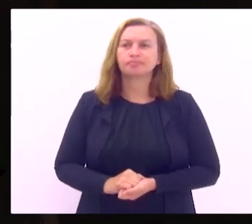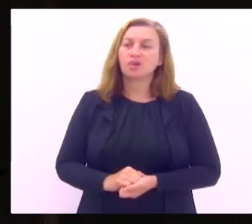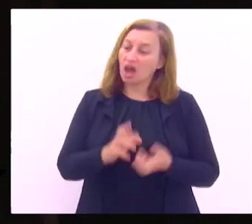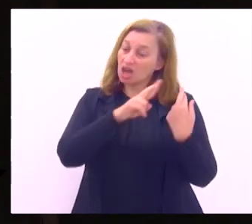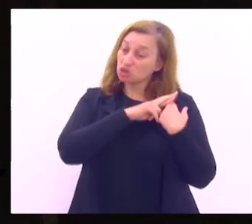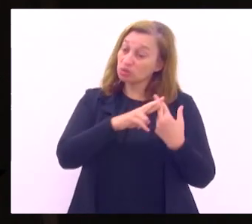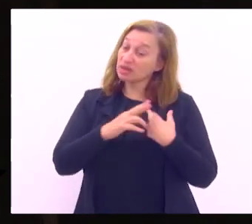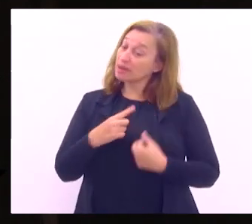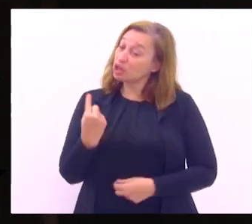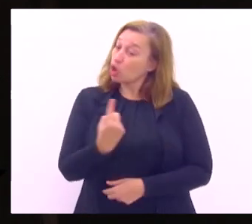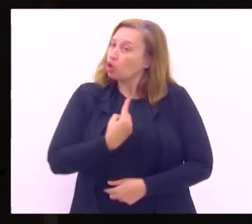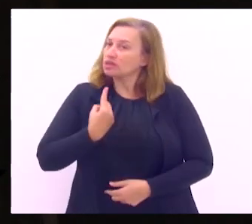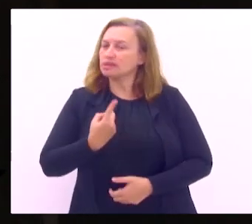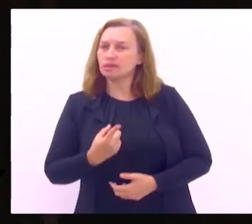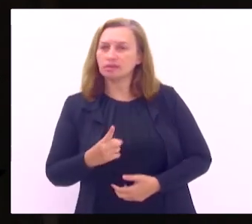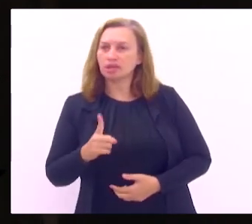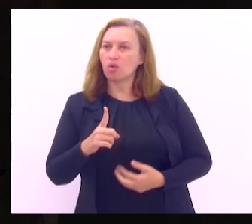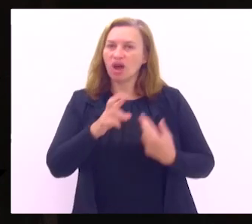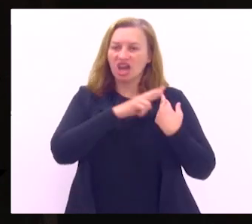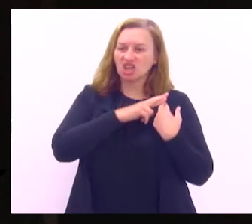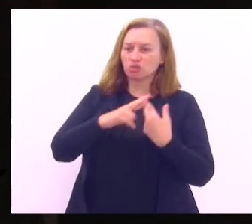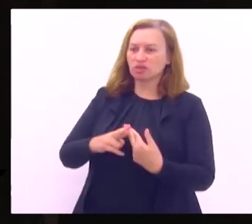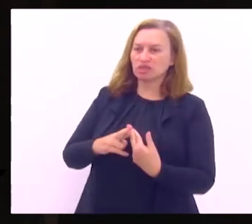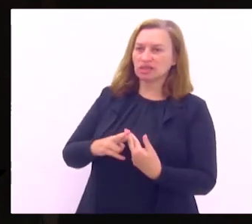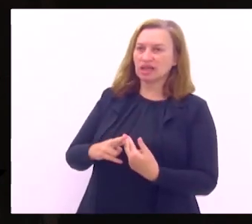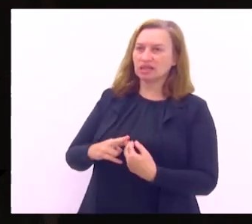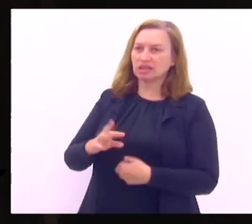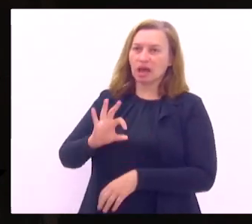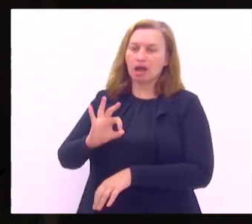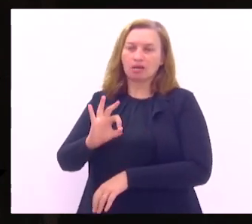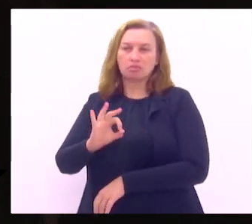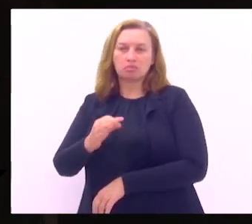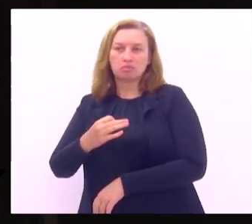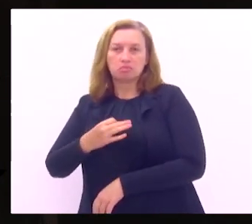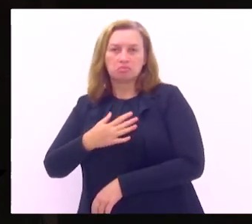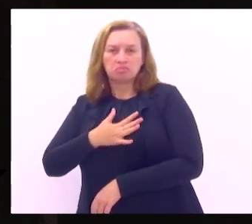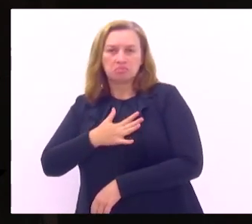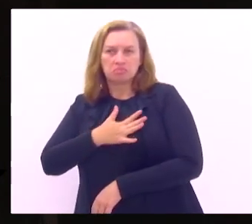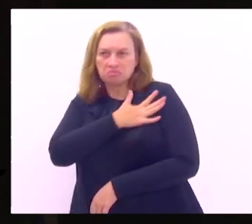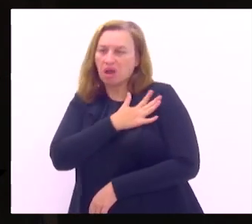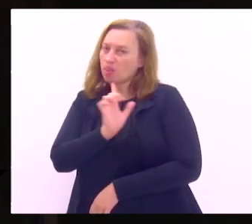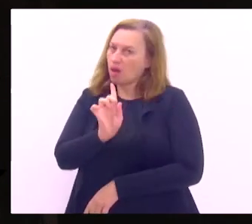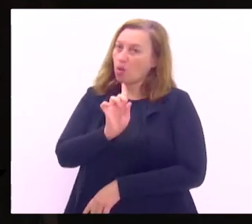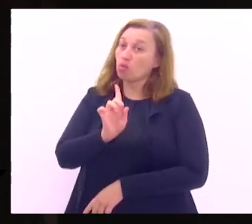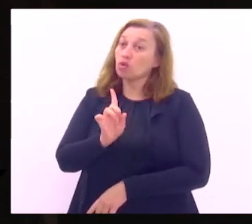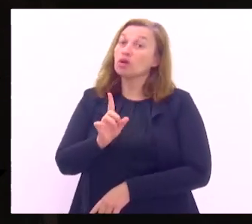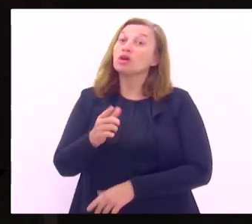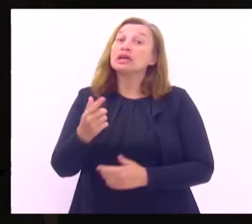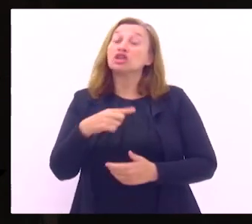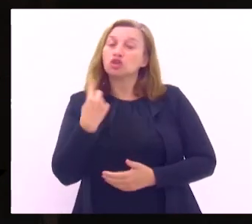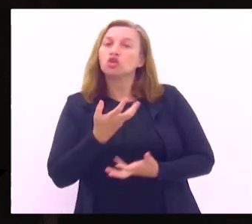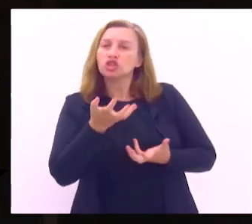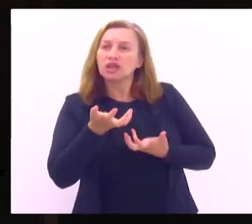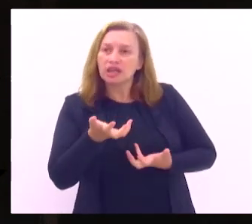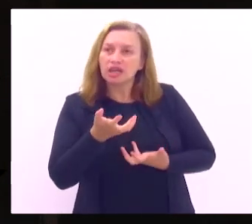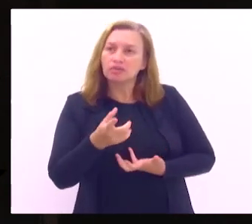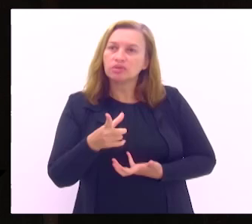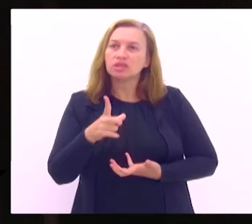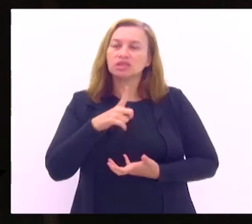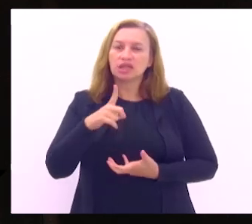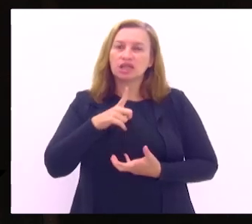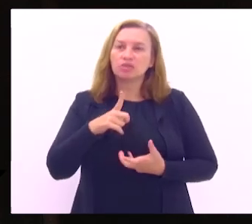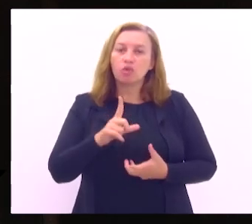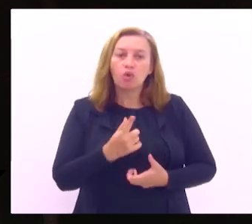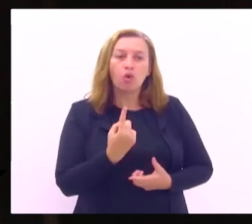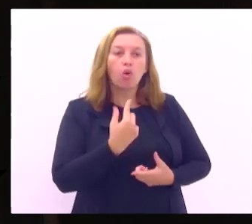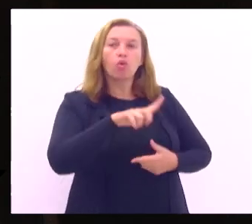O que a gente quer, tenente, é que nós tenhamos um outro